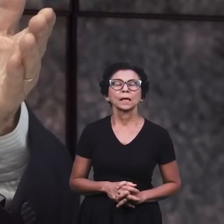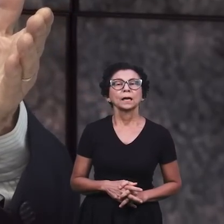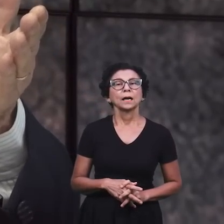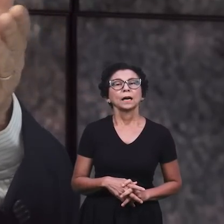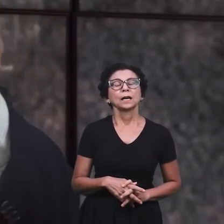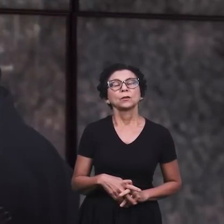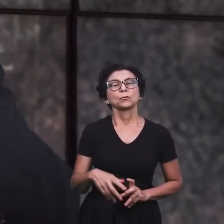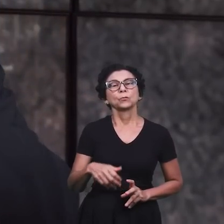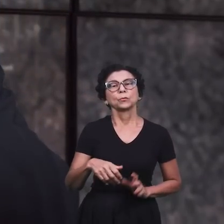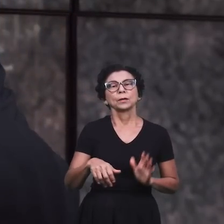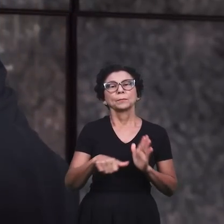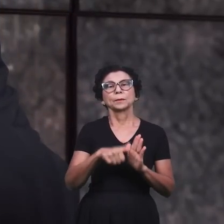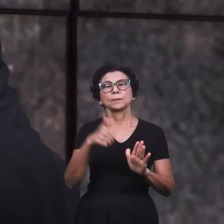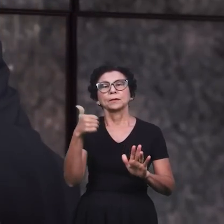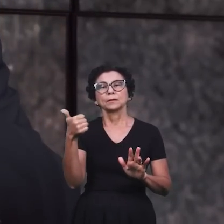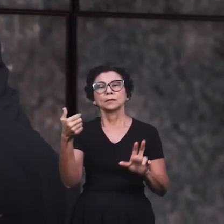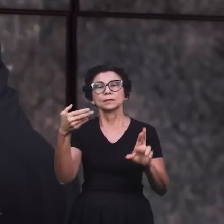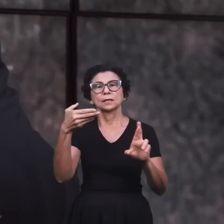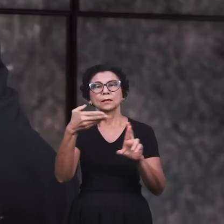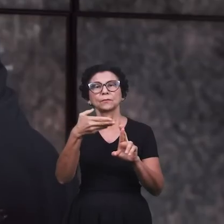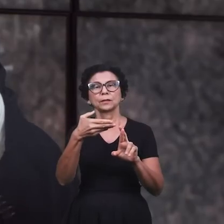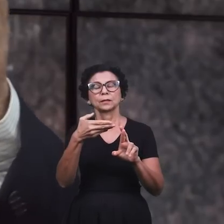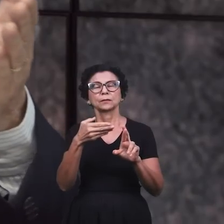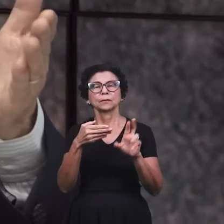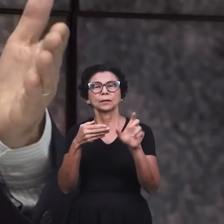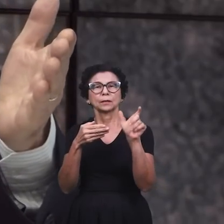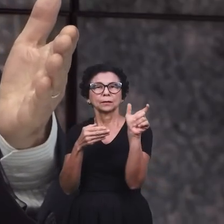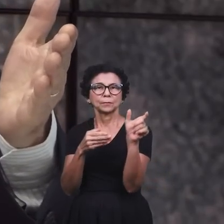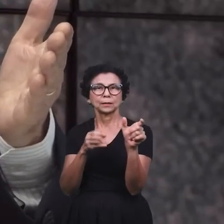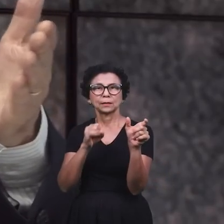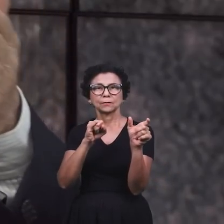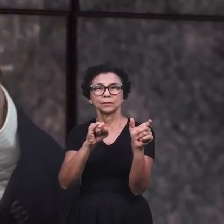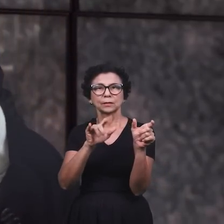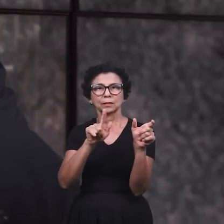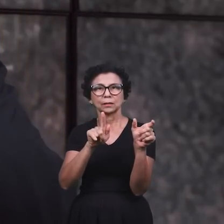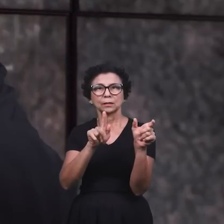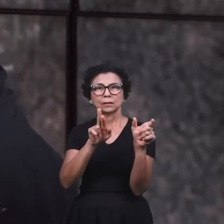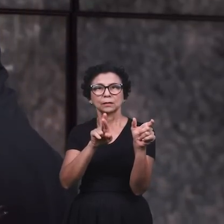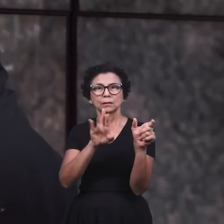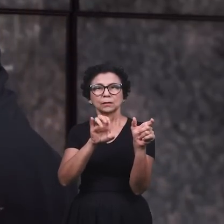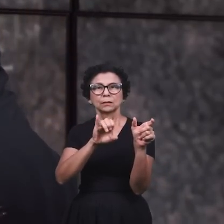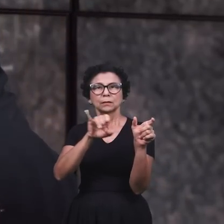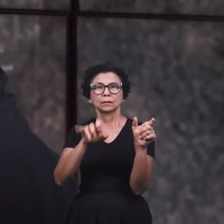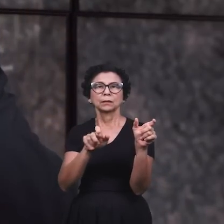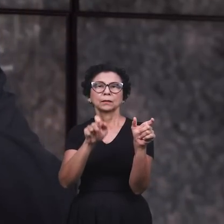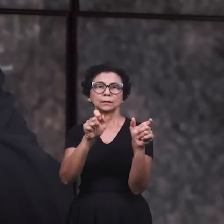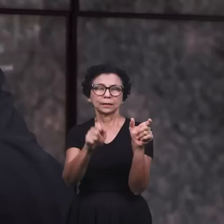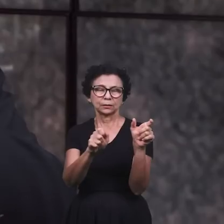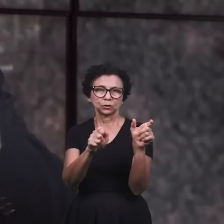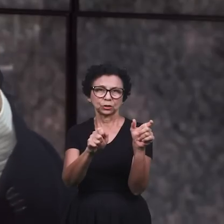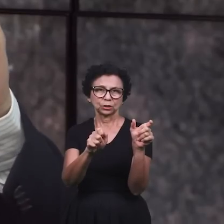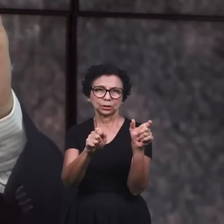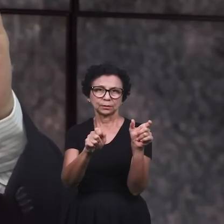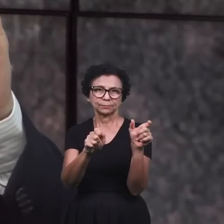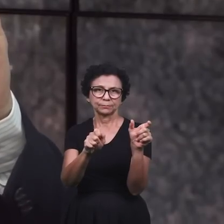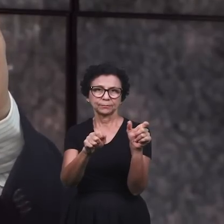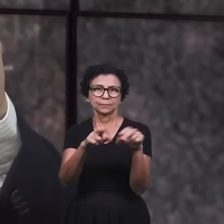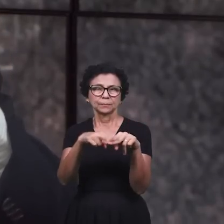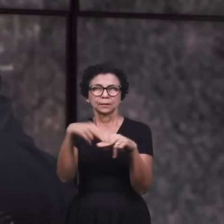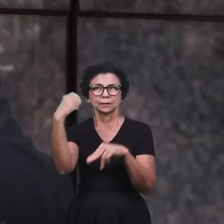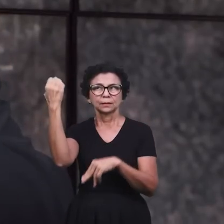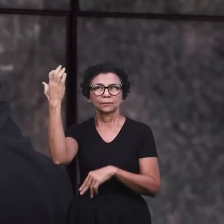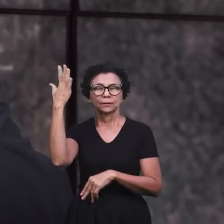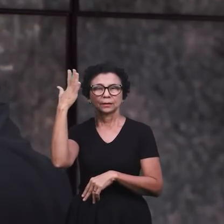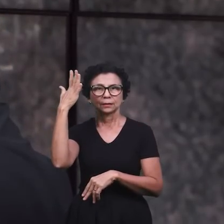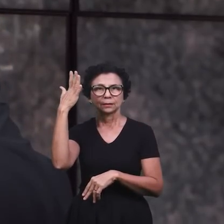igreja, que ela é fundada na revelação. O Novo Testamento é a revelação da